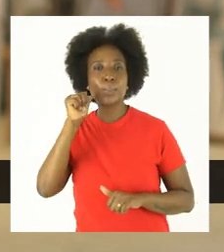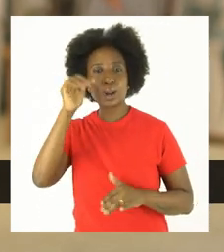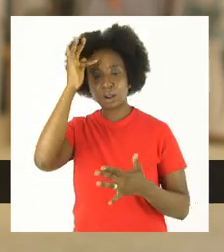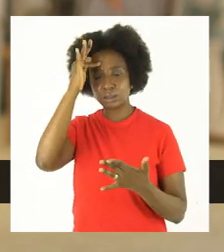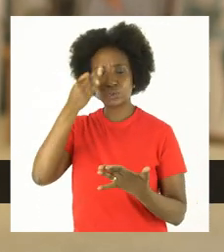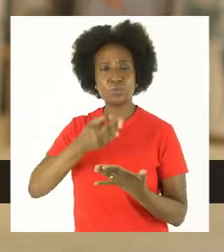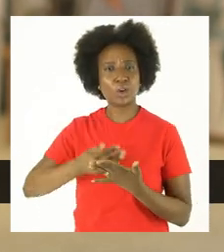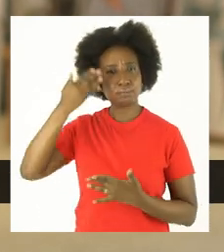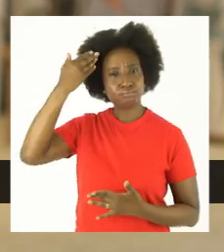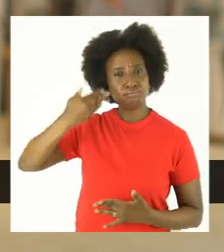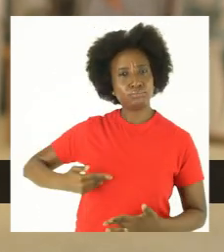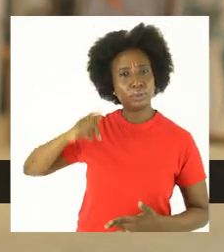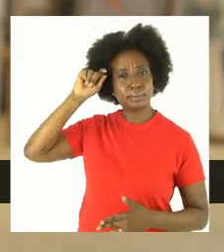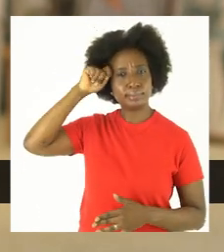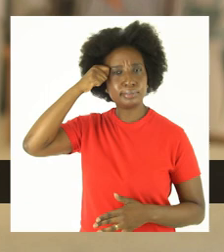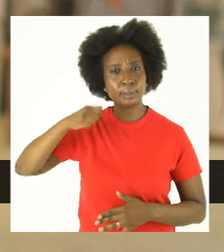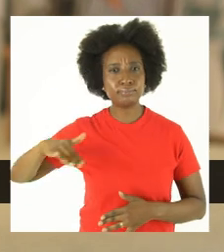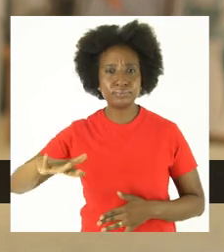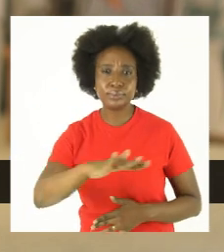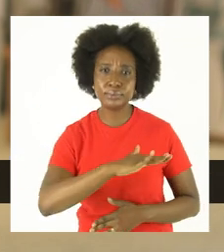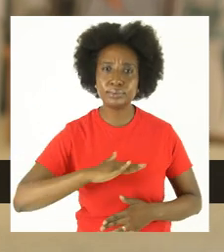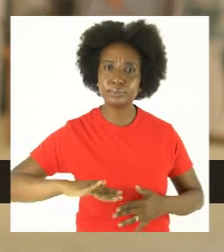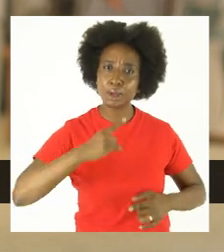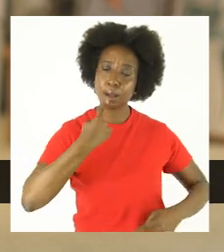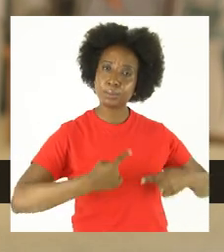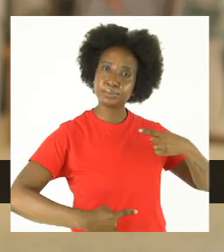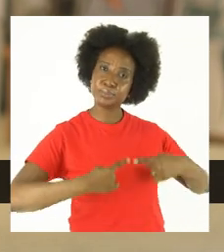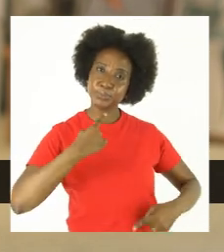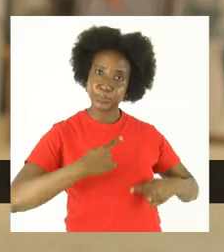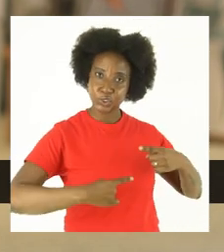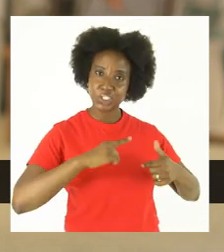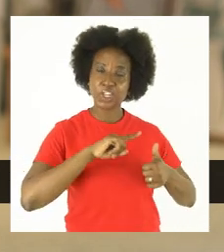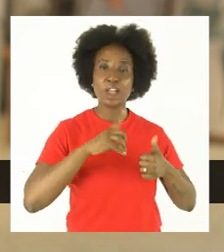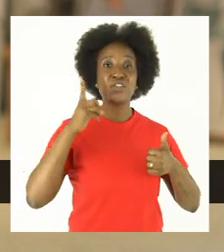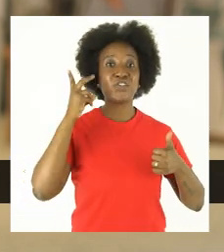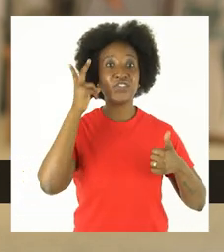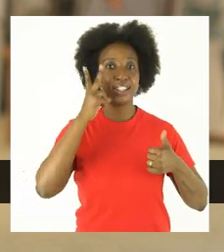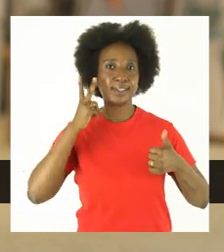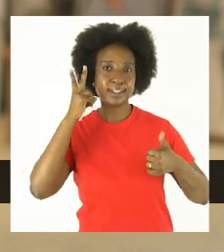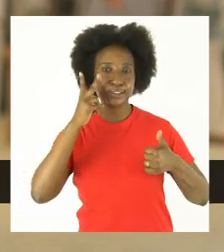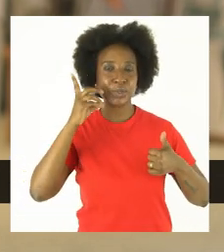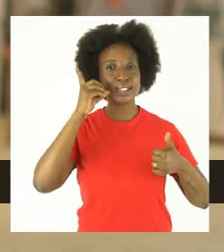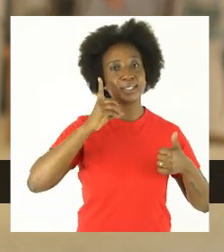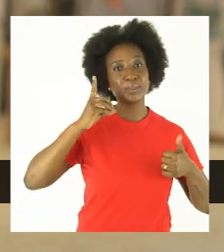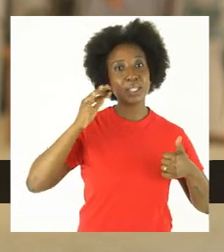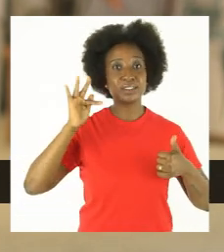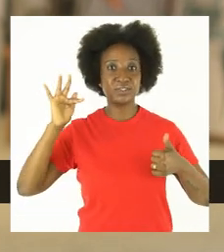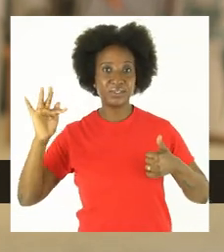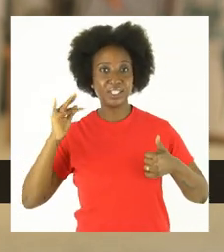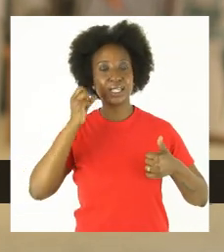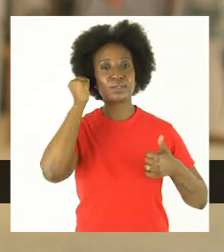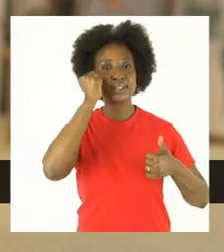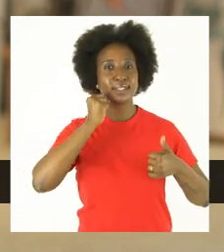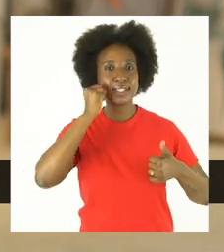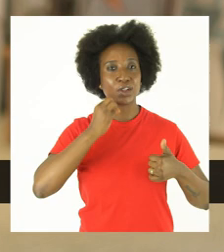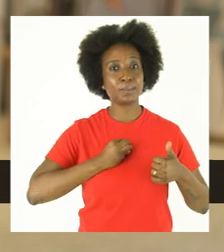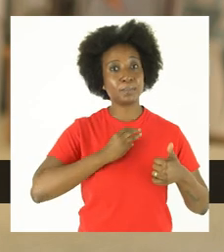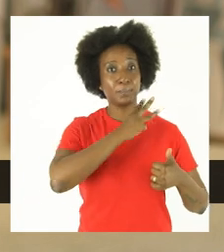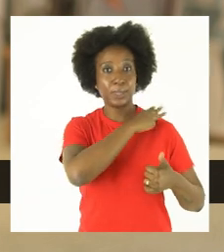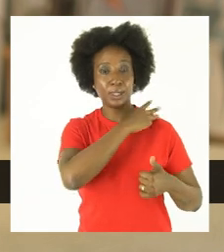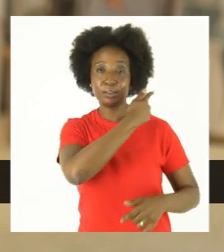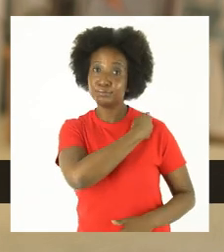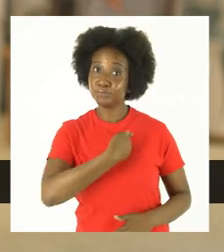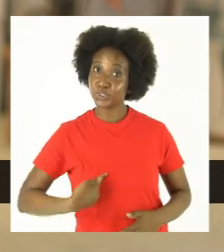Como mulher negra, conquistei espaço em diversos setores da política. Vereadora, deputada federal, senadora,